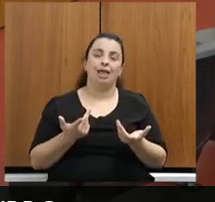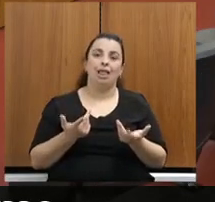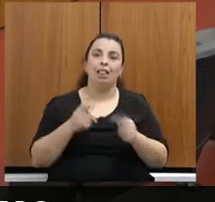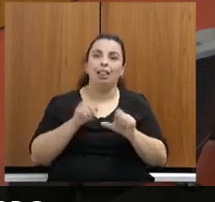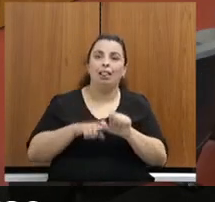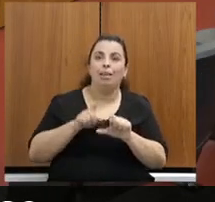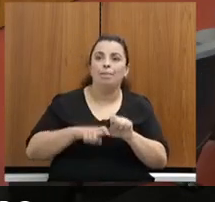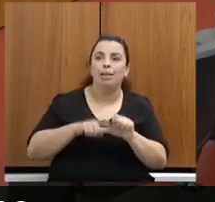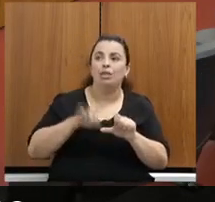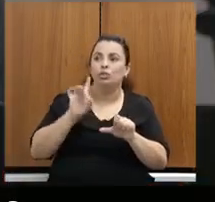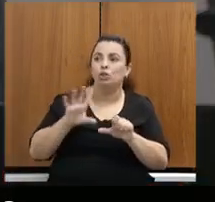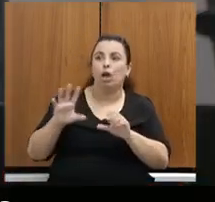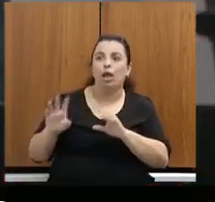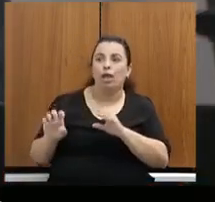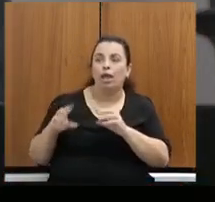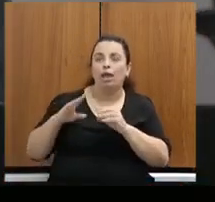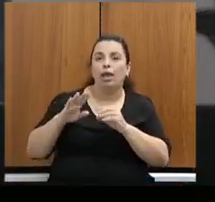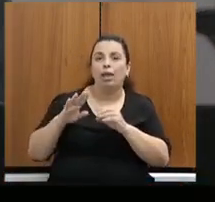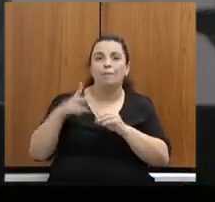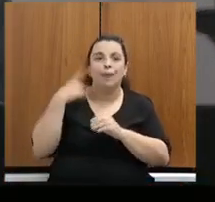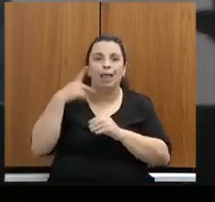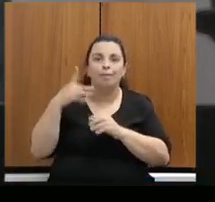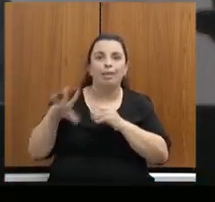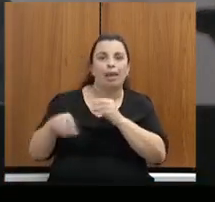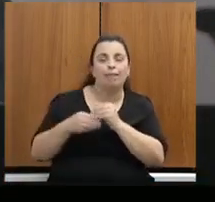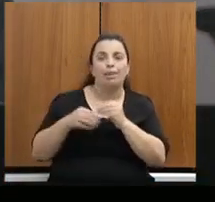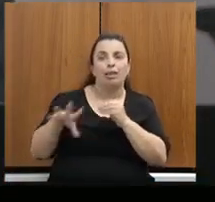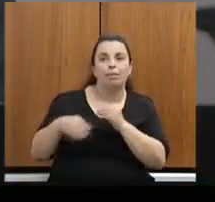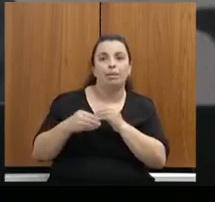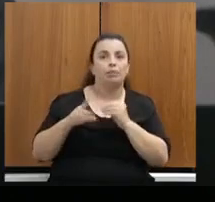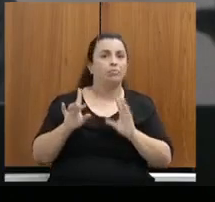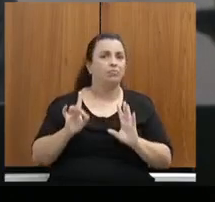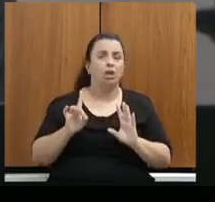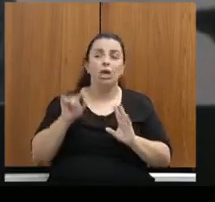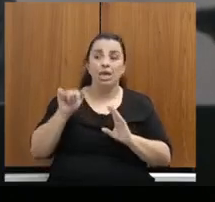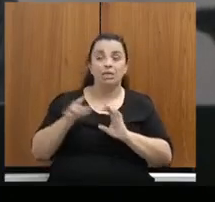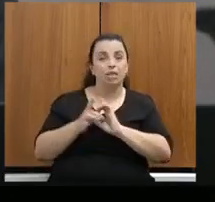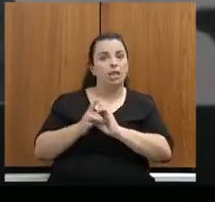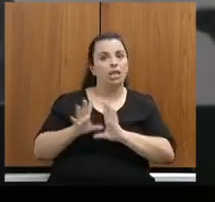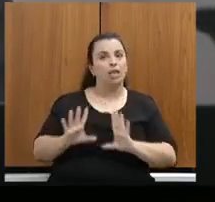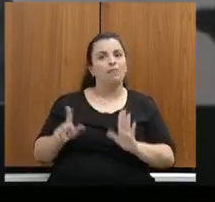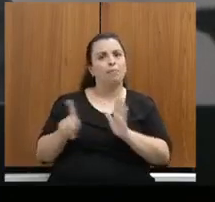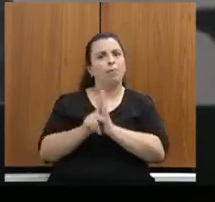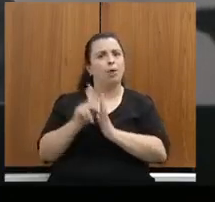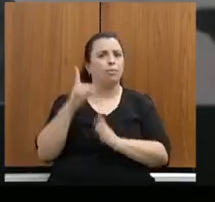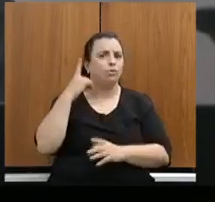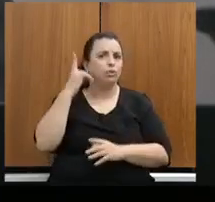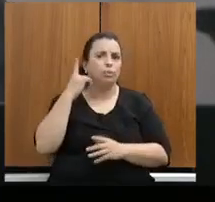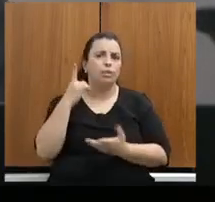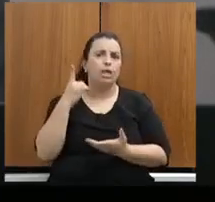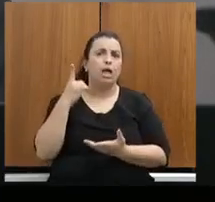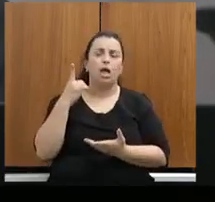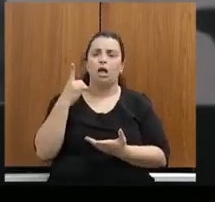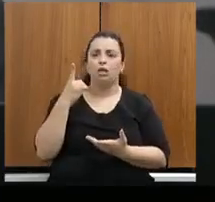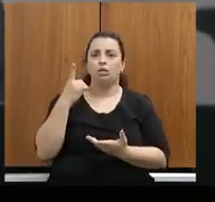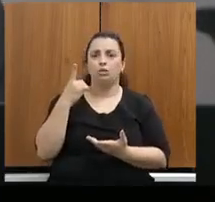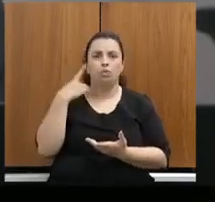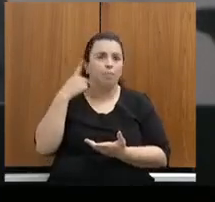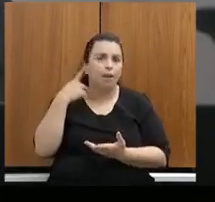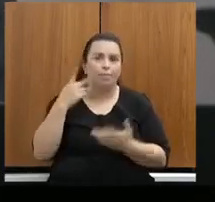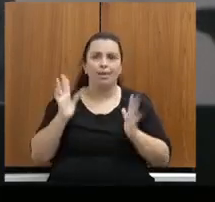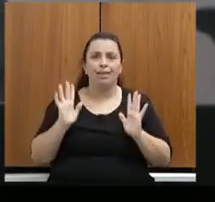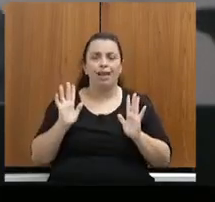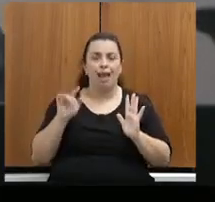destinação da emenda parlamentar que a emenda parlamentar livre arbítrio do parlamentar o planeta dele que vai falar olha eu não vou mandar para